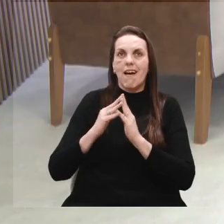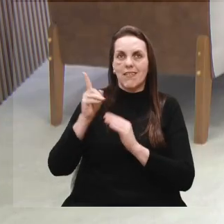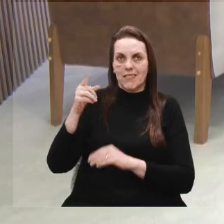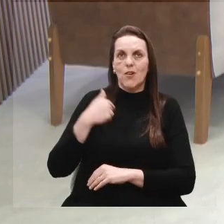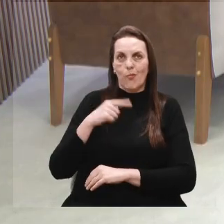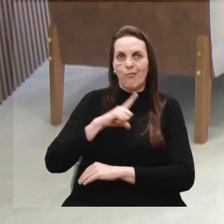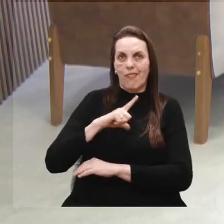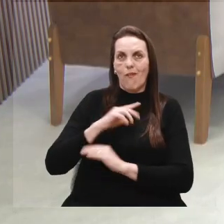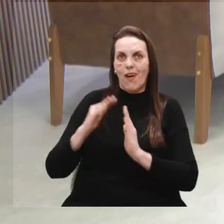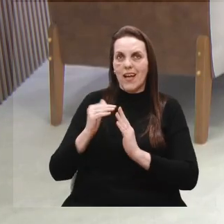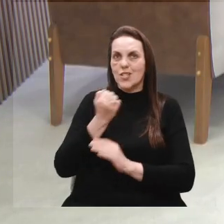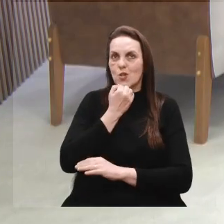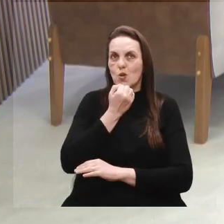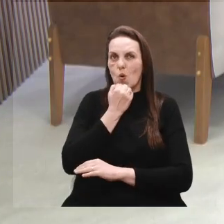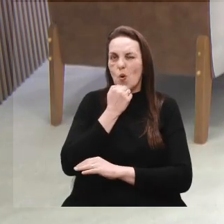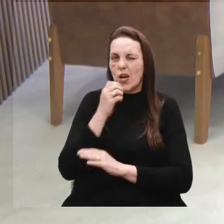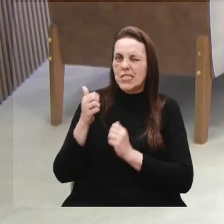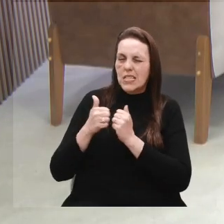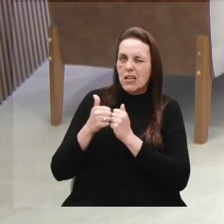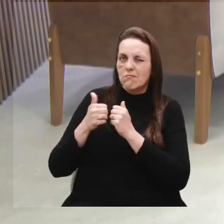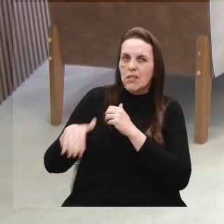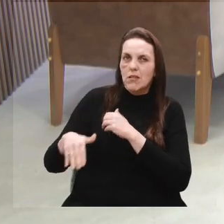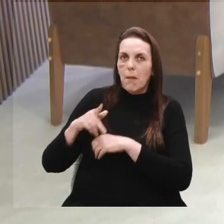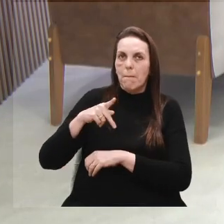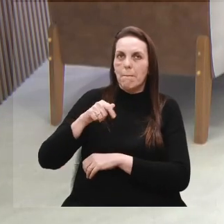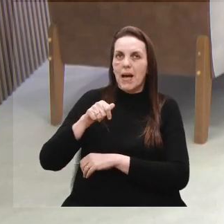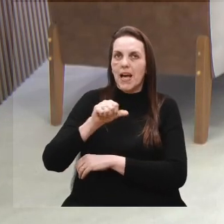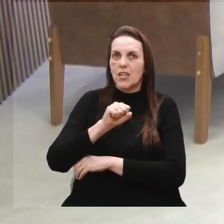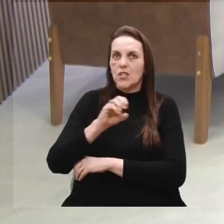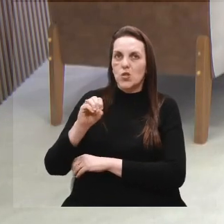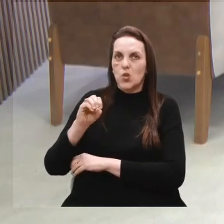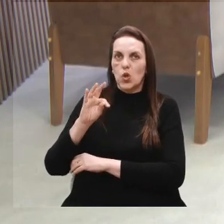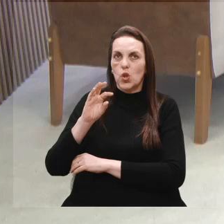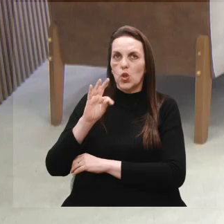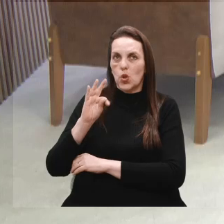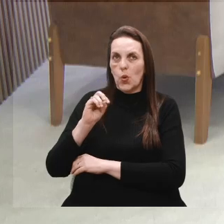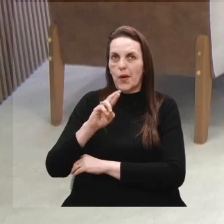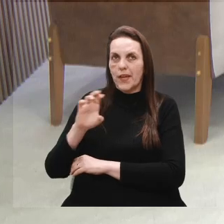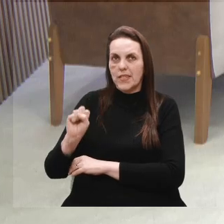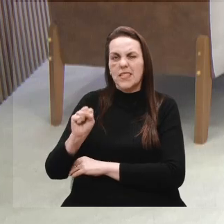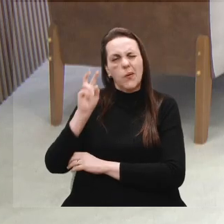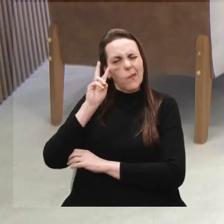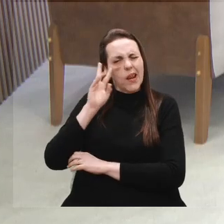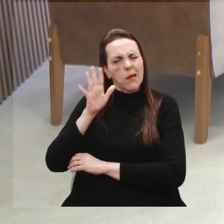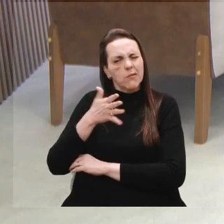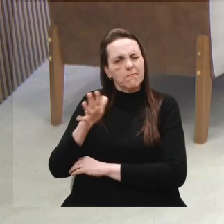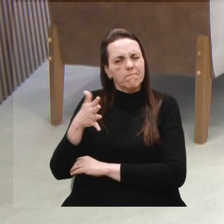casa, que eu tenho casa ali perto de Torres, acho que foi em Passo de Torres, enfim. E eu lembro da gente, porque isso aí foi em